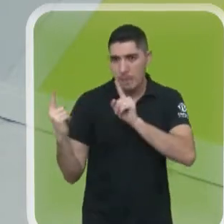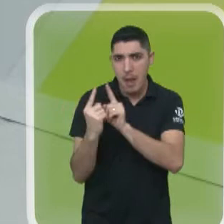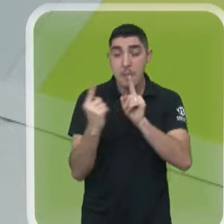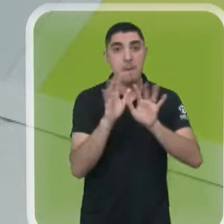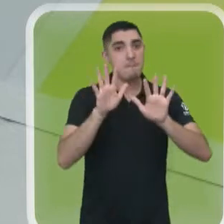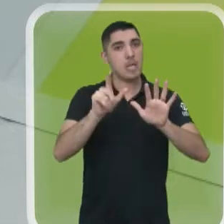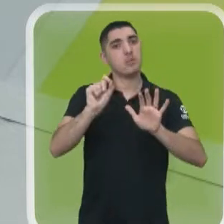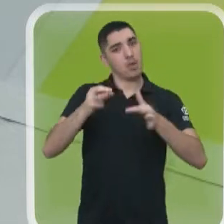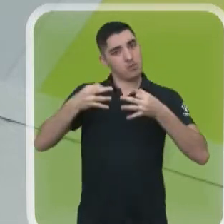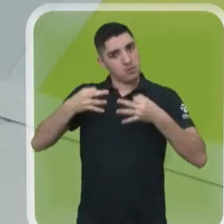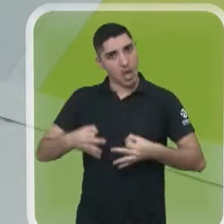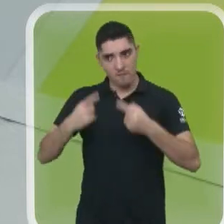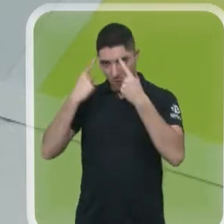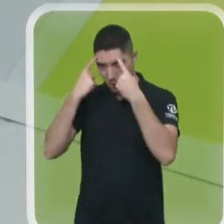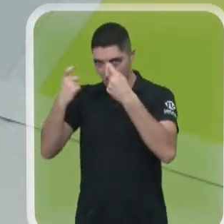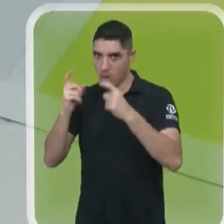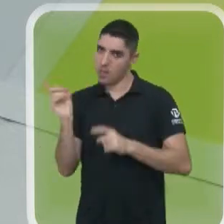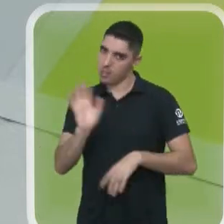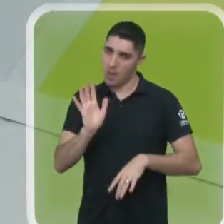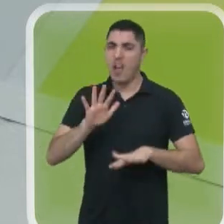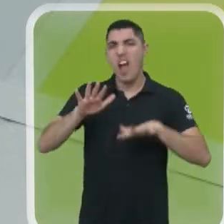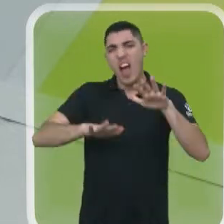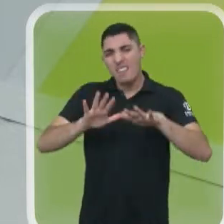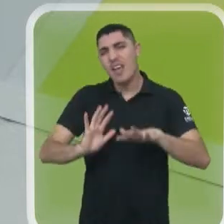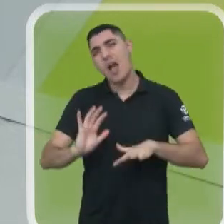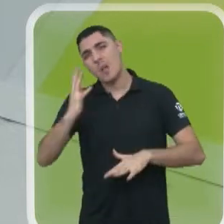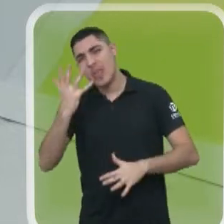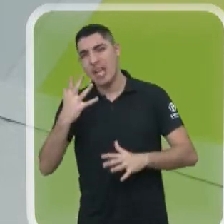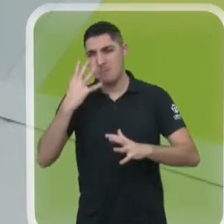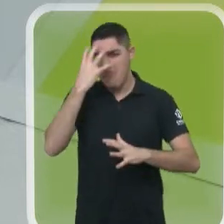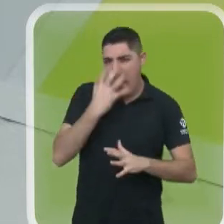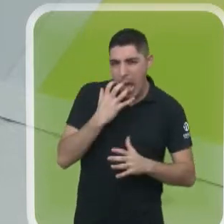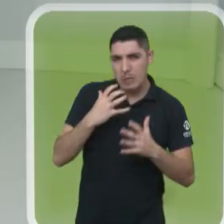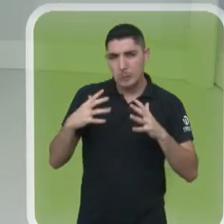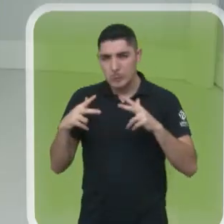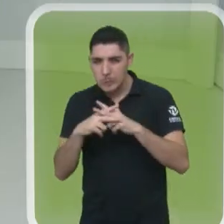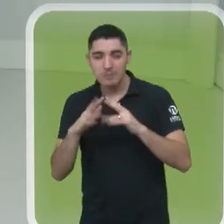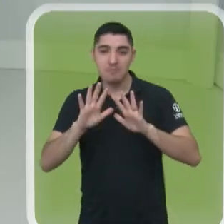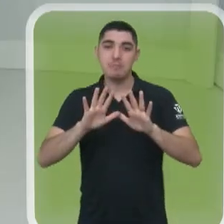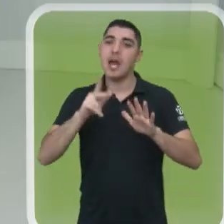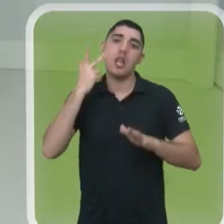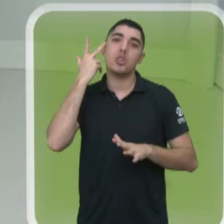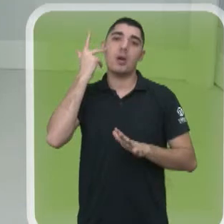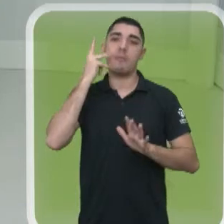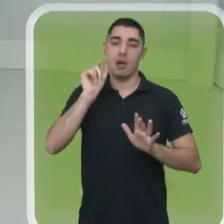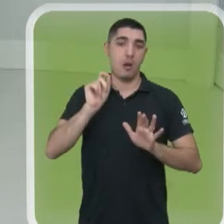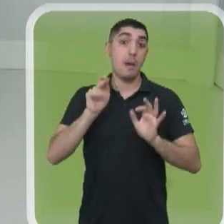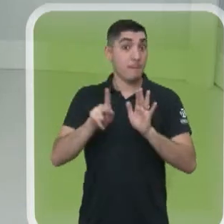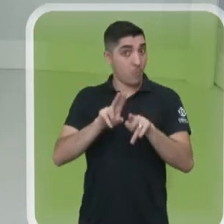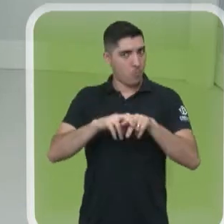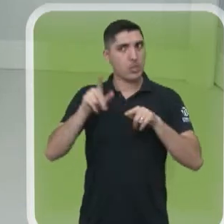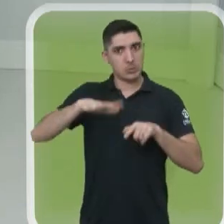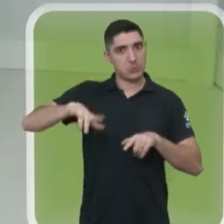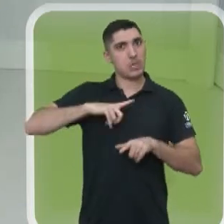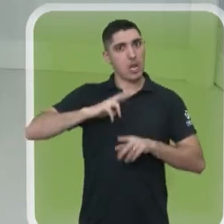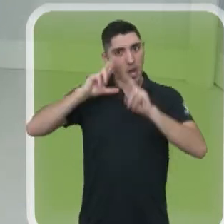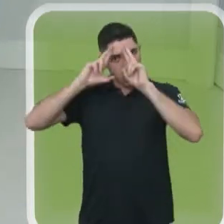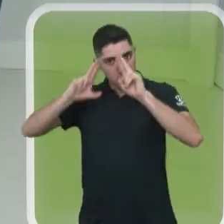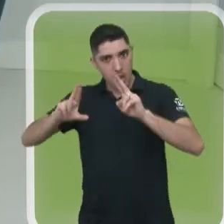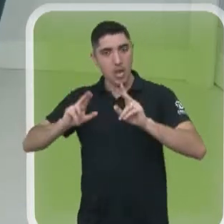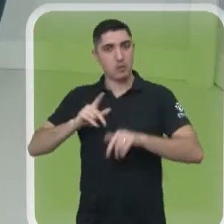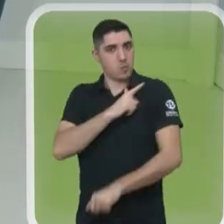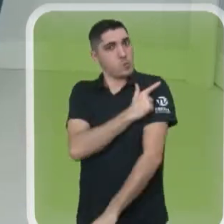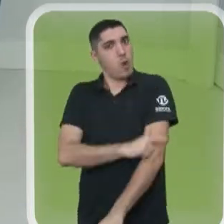lealdade não tem violência Clara você tem uma esquentada aquela coisa toda mais um jogo muito legal apesar da da virilidade ali da